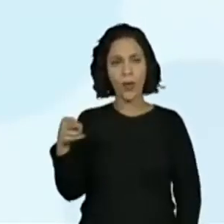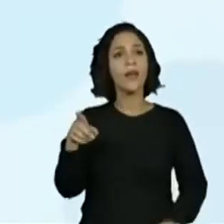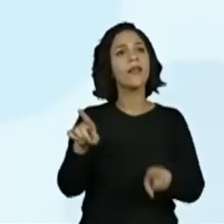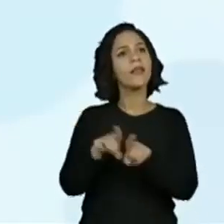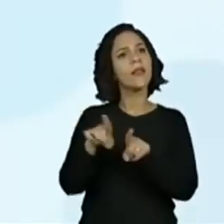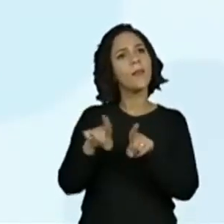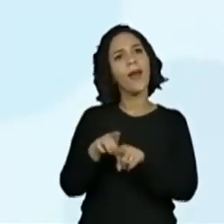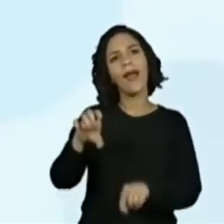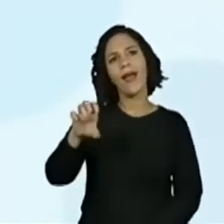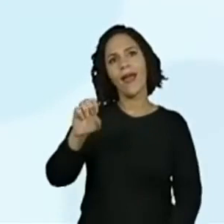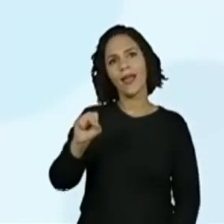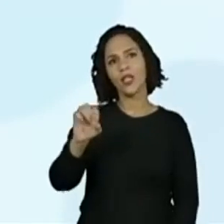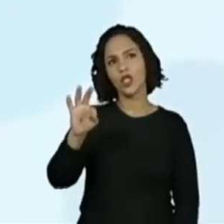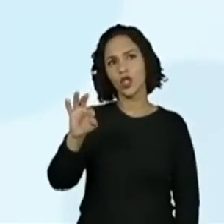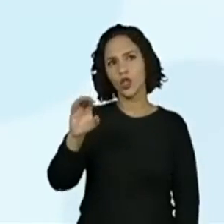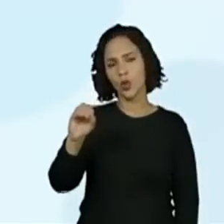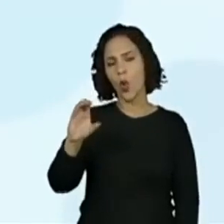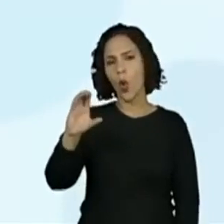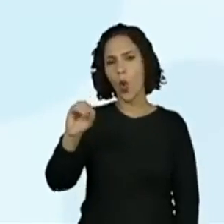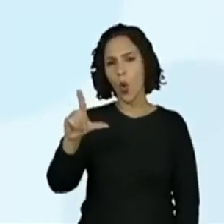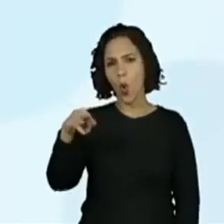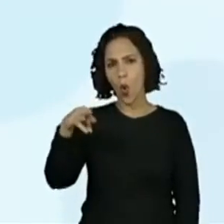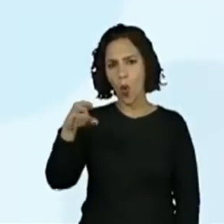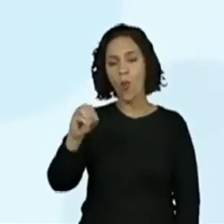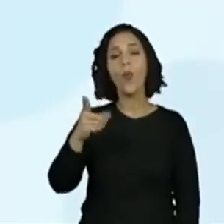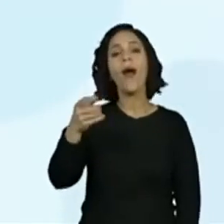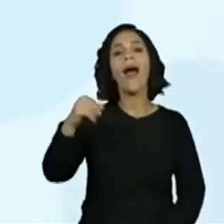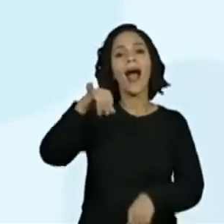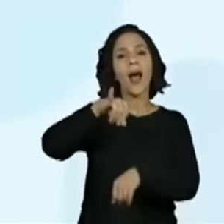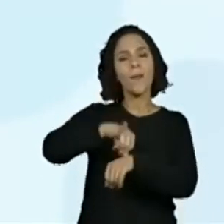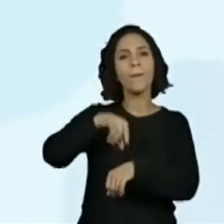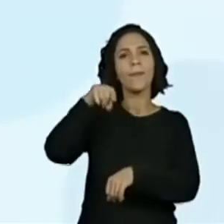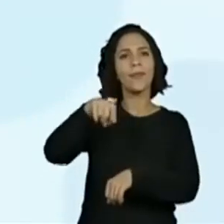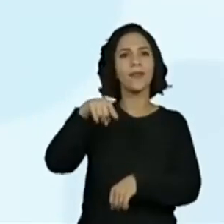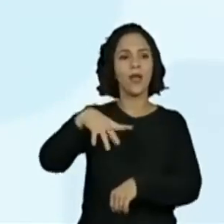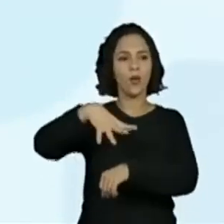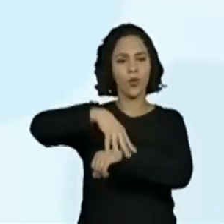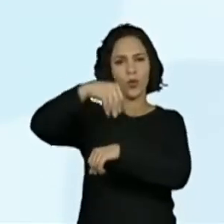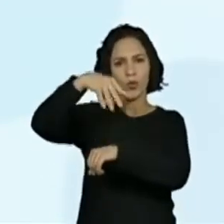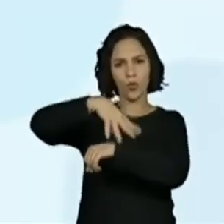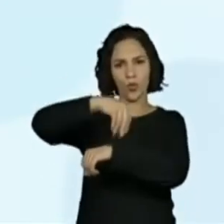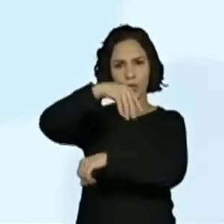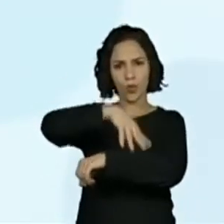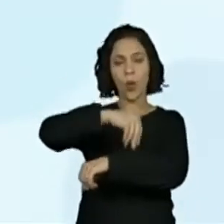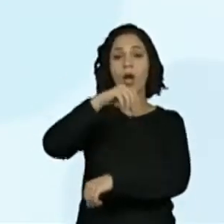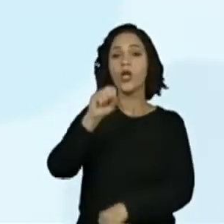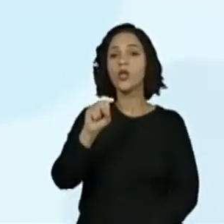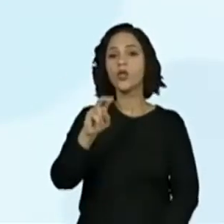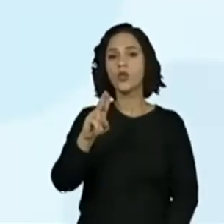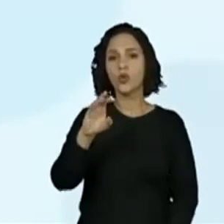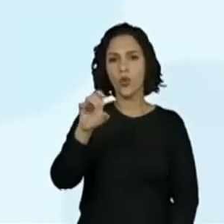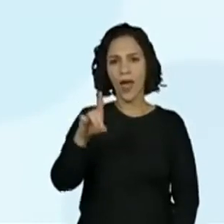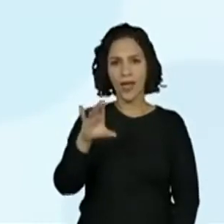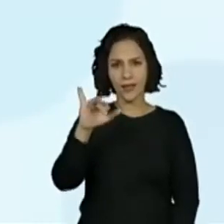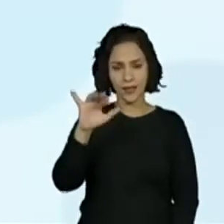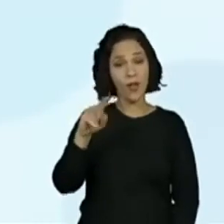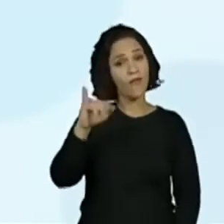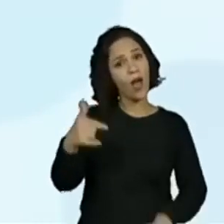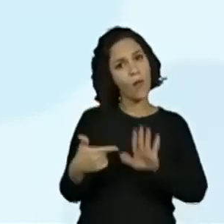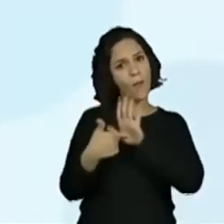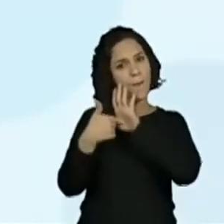evitar aglomerações. As cerimônias serão transmitidas pela televisão e